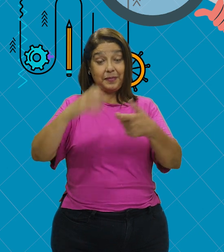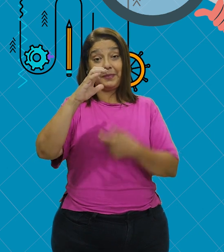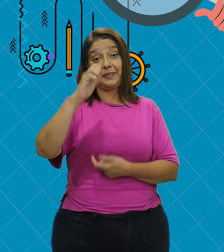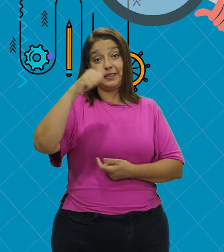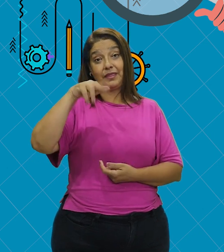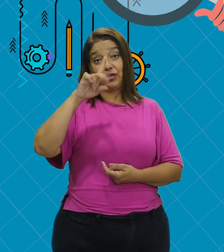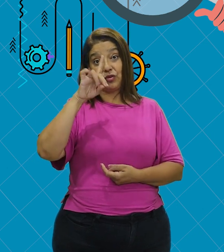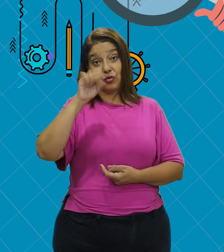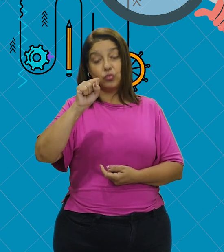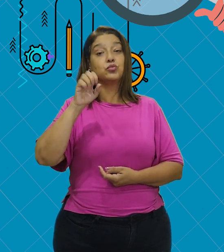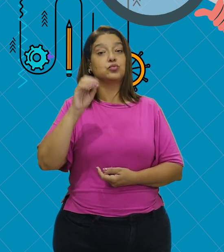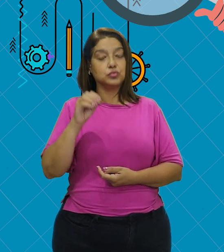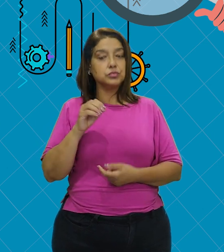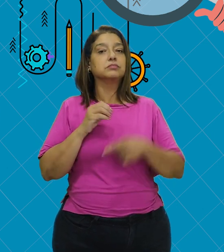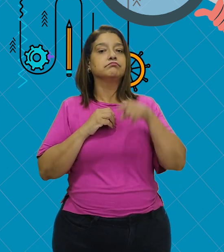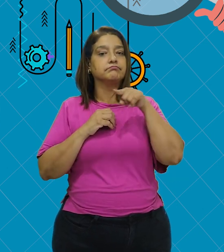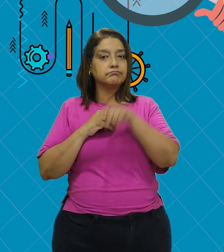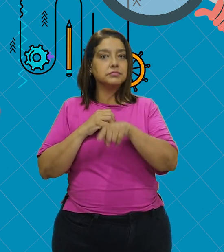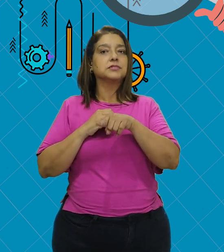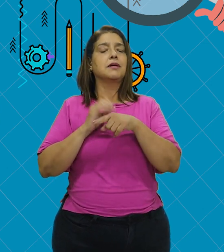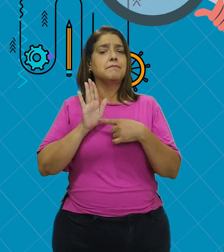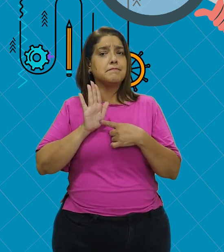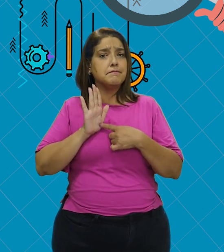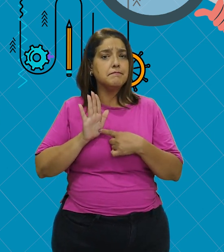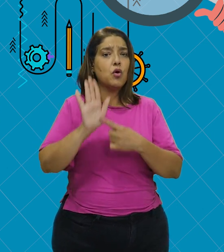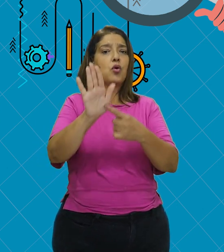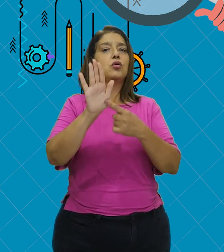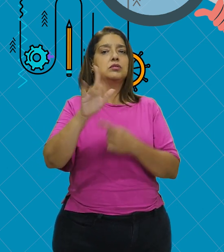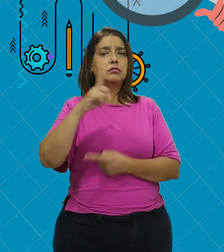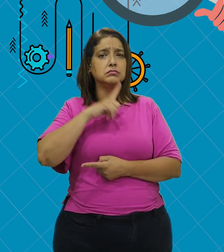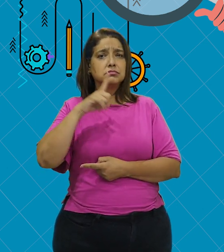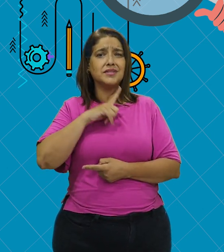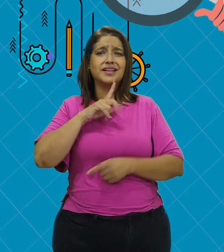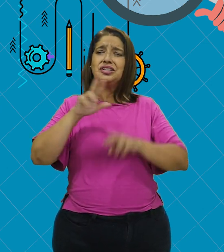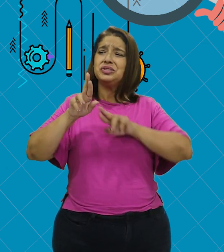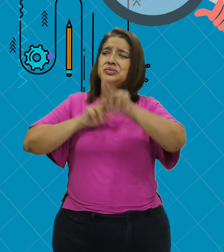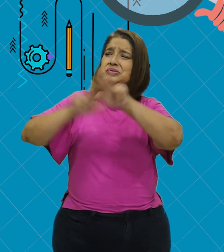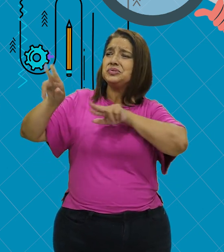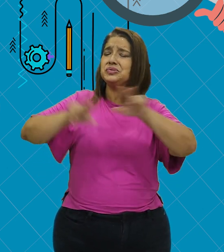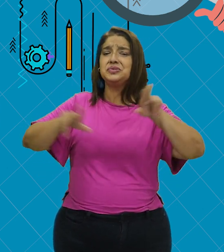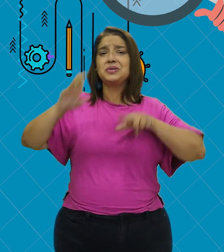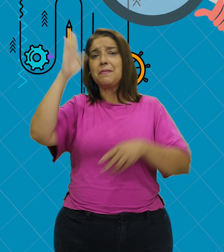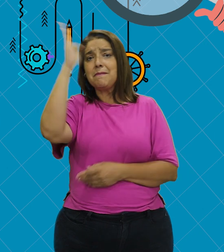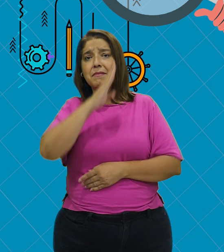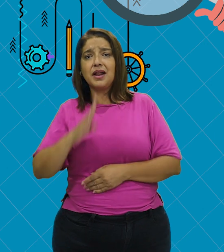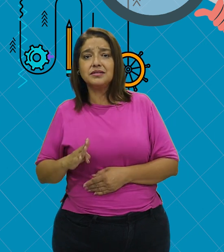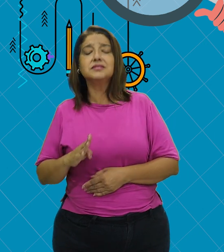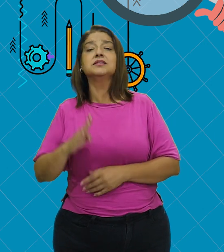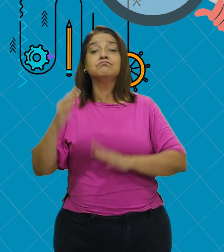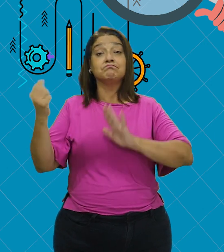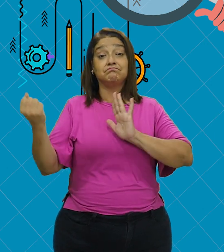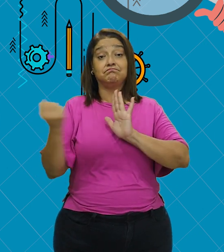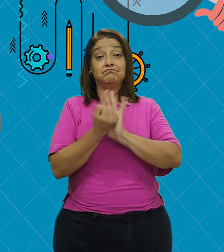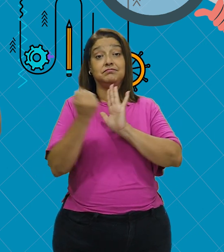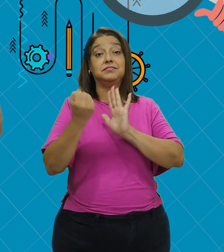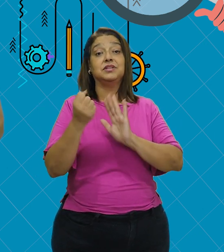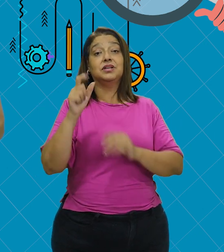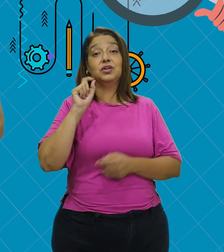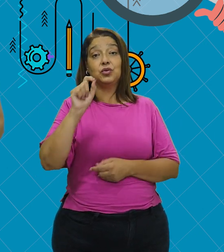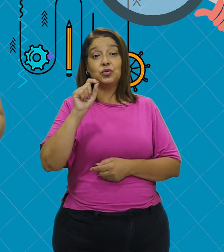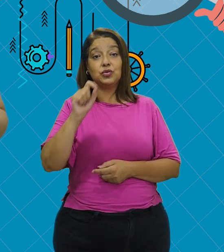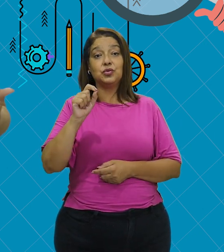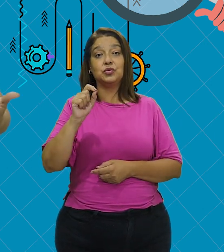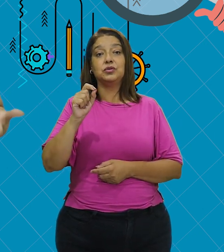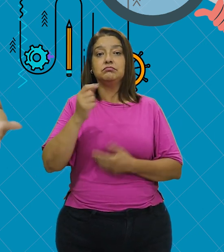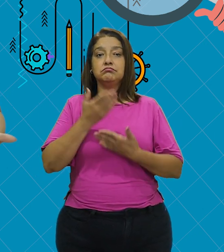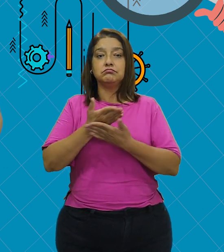conflito que revelou as contradições do Brasil republicano, marcado pela exclusão